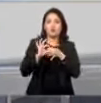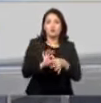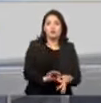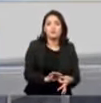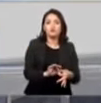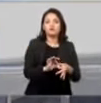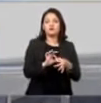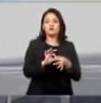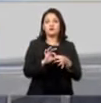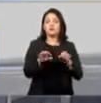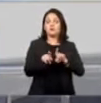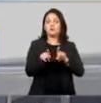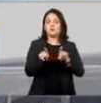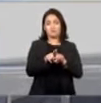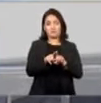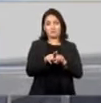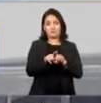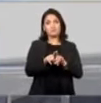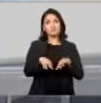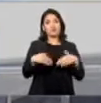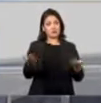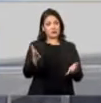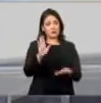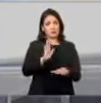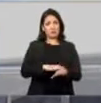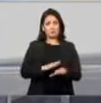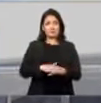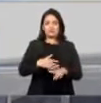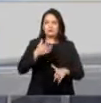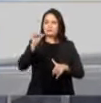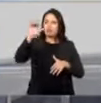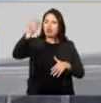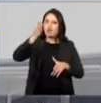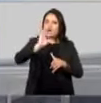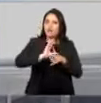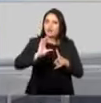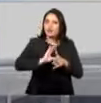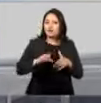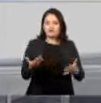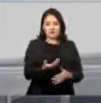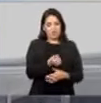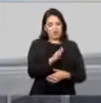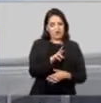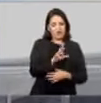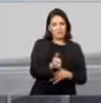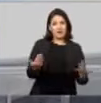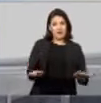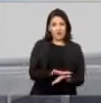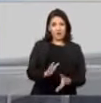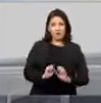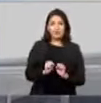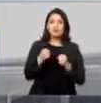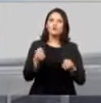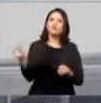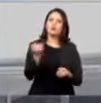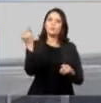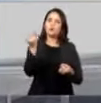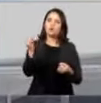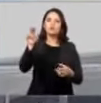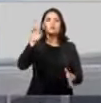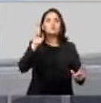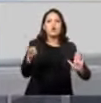nossa indústria. Diante da atual crise do setor, a ABRA vem a público defender a importância do reconhecimento e do respeito ao trabalho